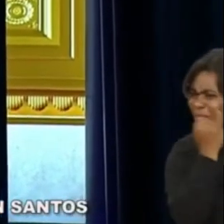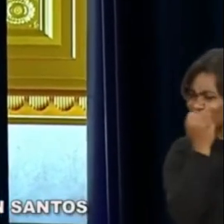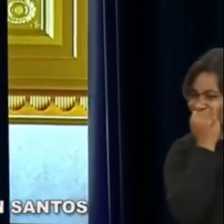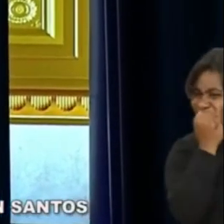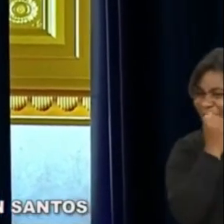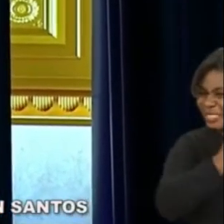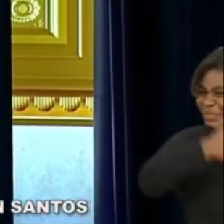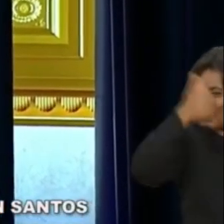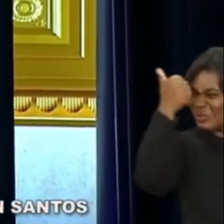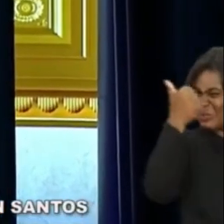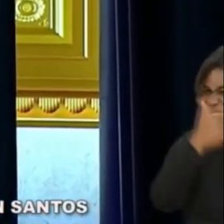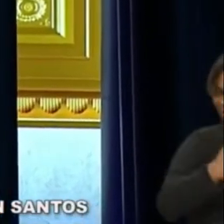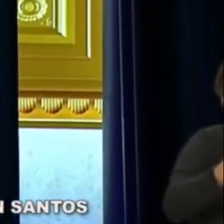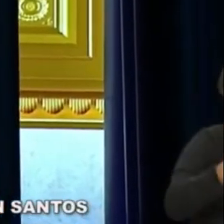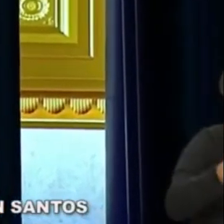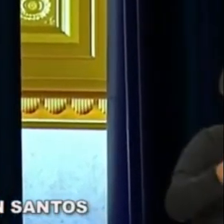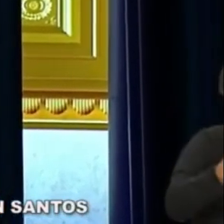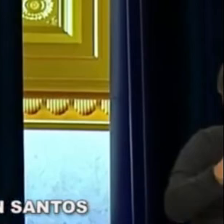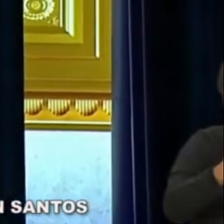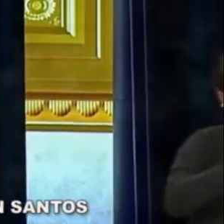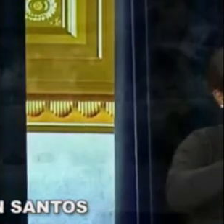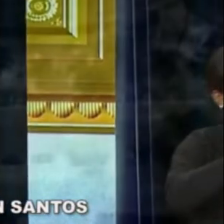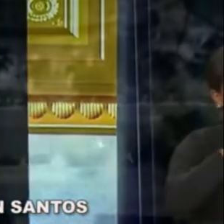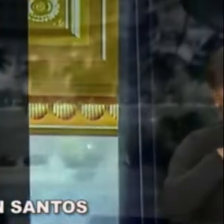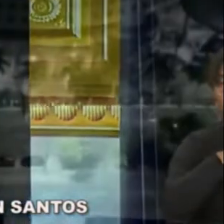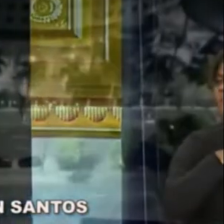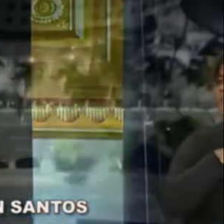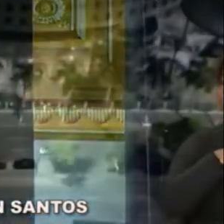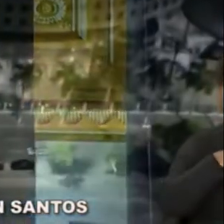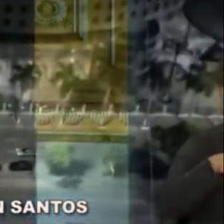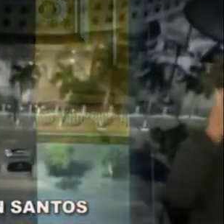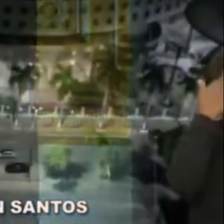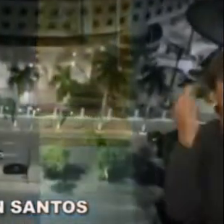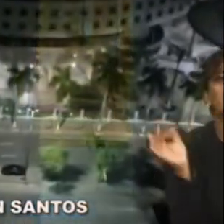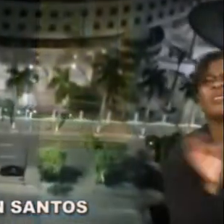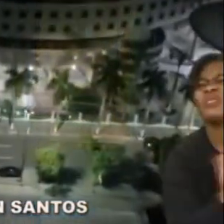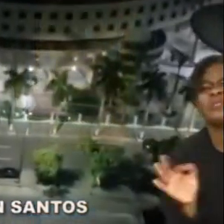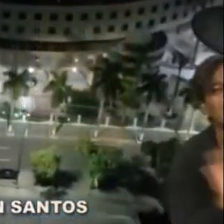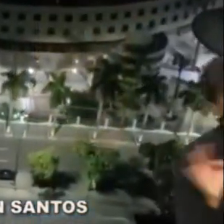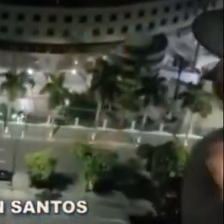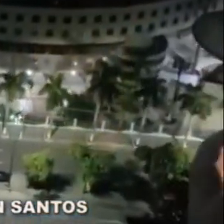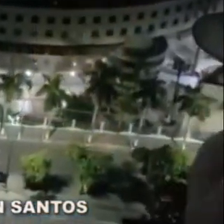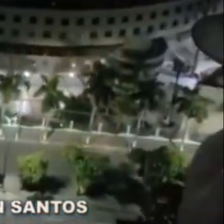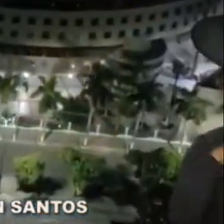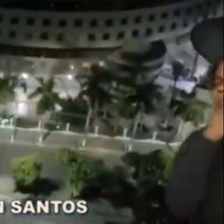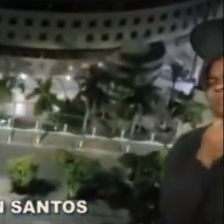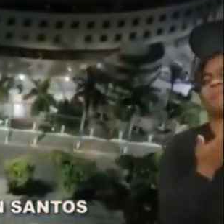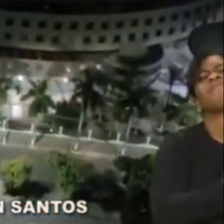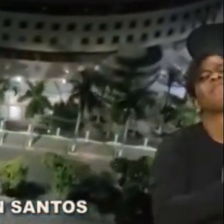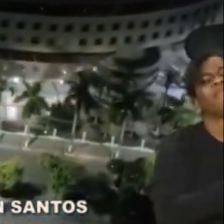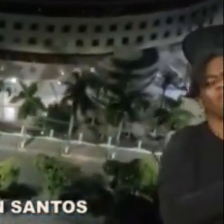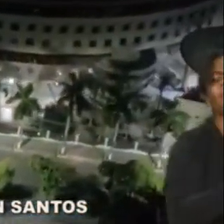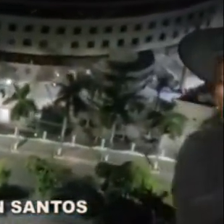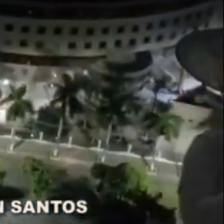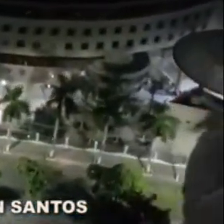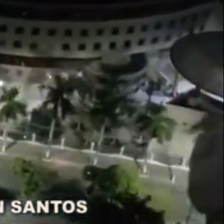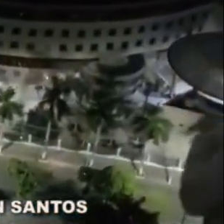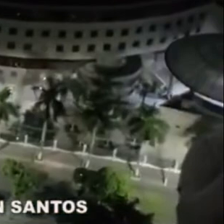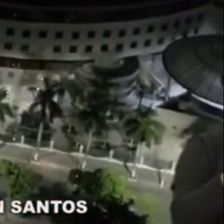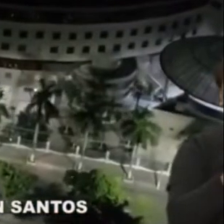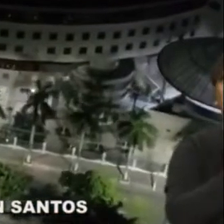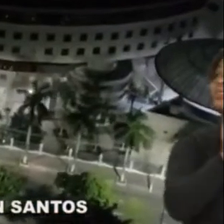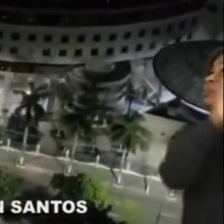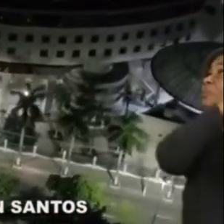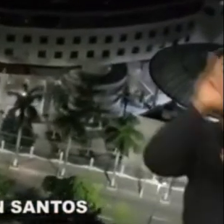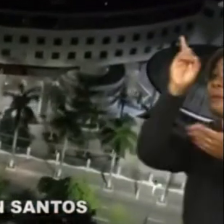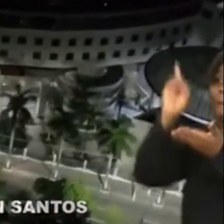que a presença de quem você está. De ninguém, minha amiga, meu amigo. Você está na presença